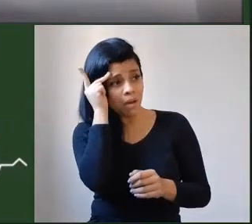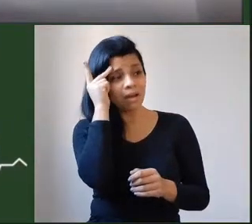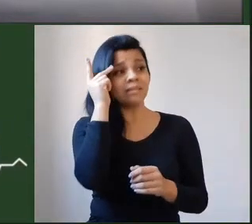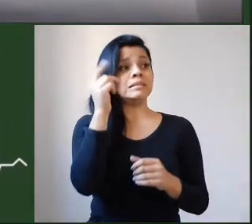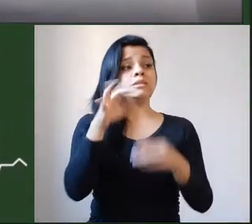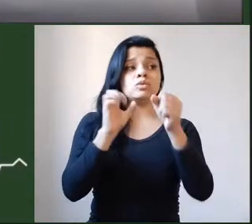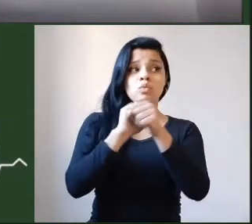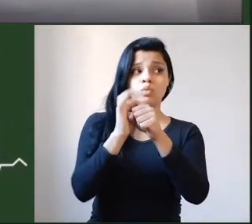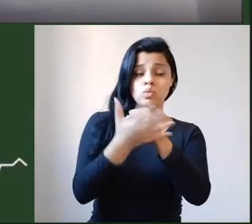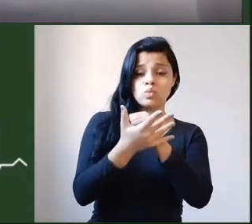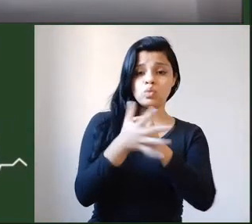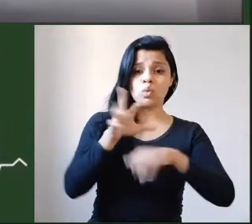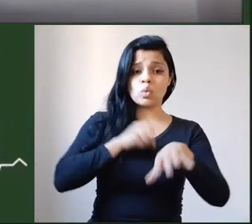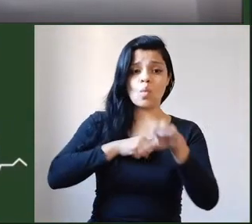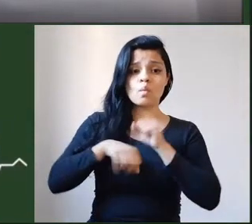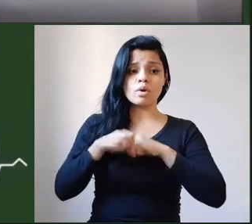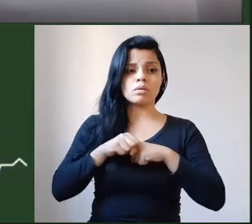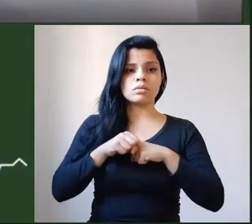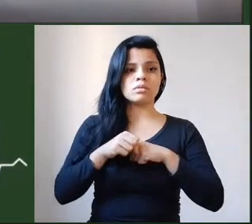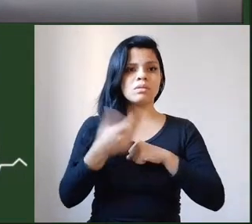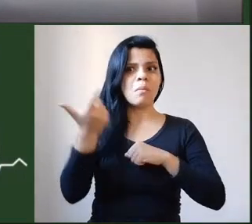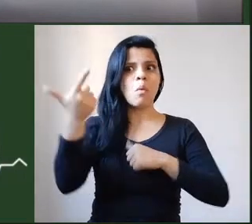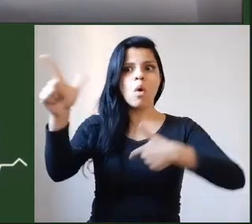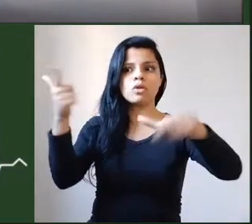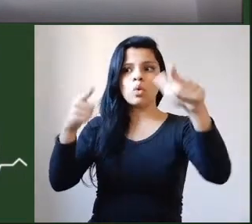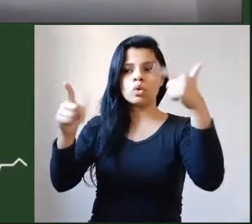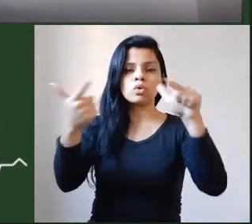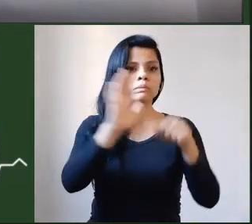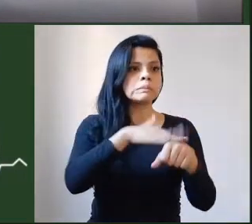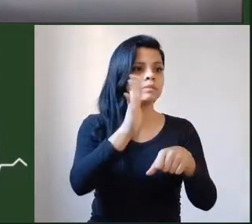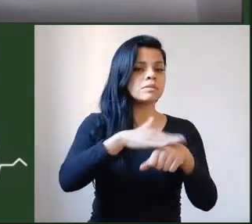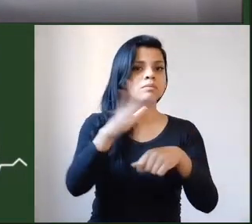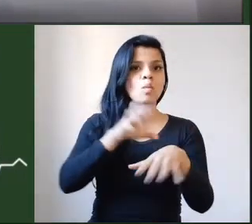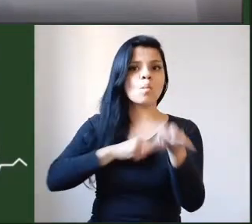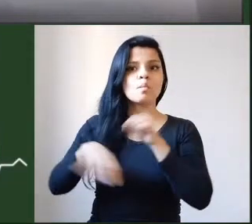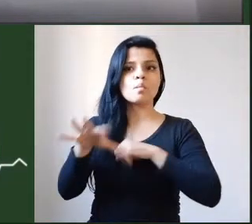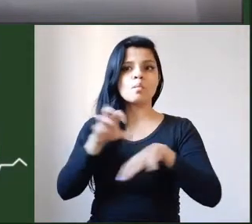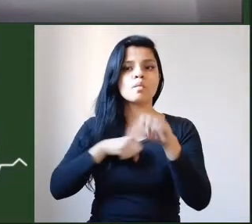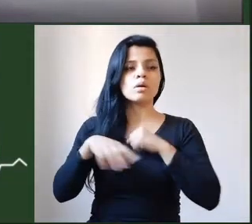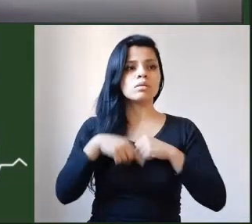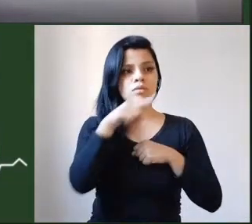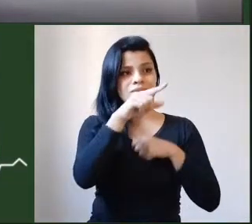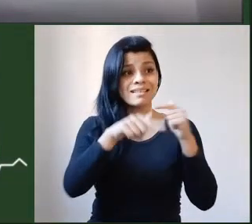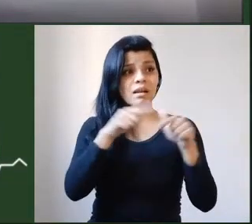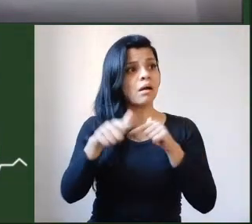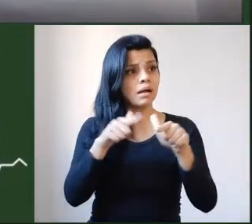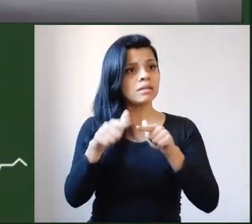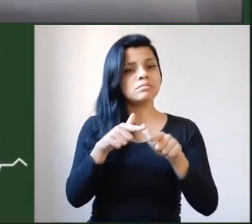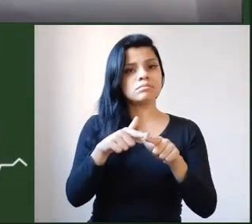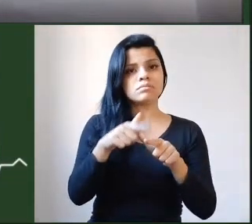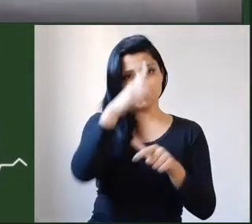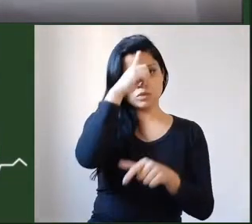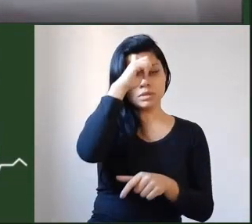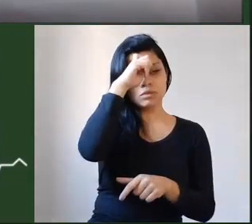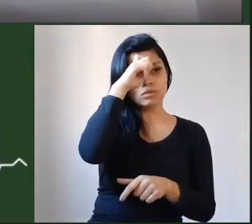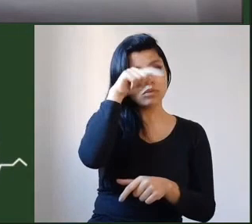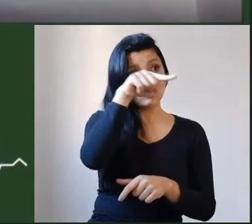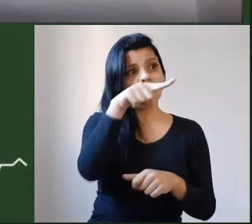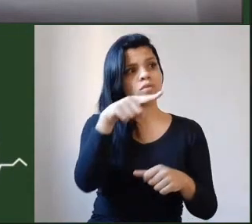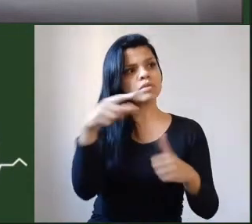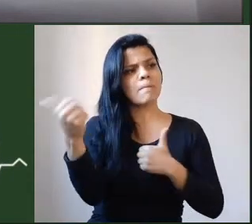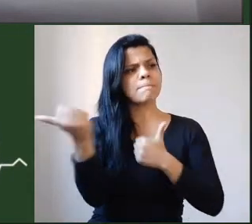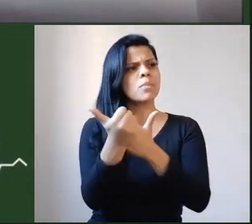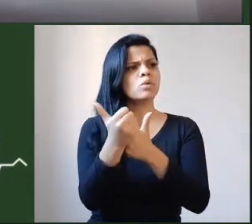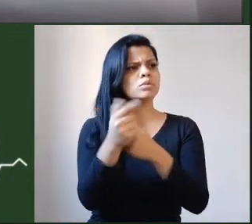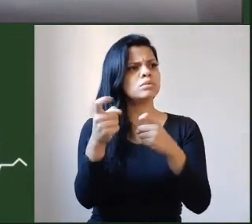confirmação do primeiro caso do novo coronavírus no Brasil, muitos outros casos começaram a surgir, principalmente no serviço que você trabalha, e